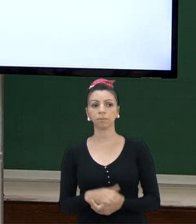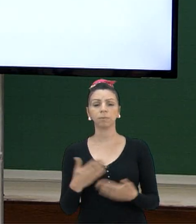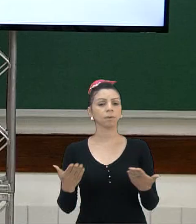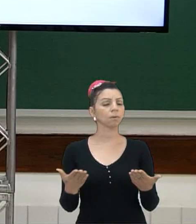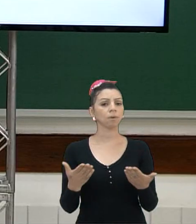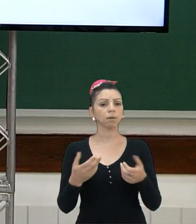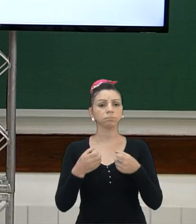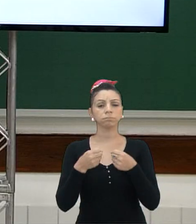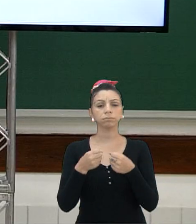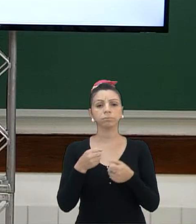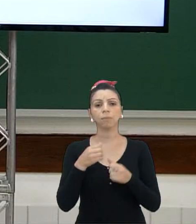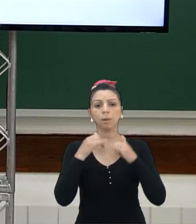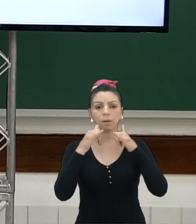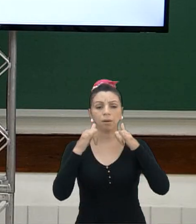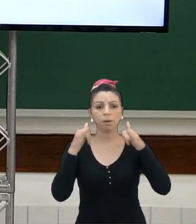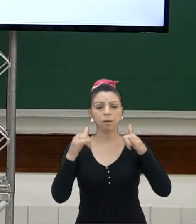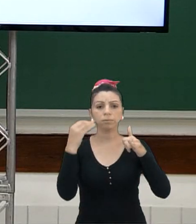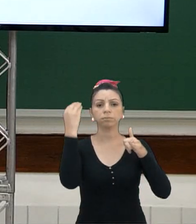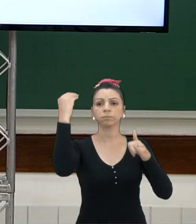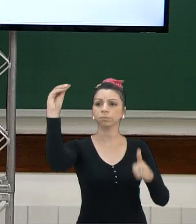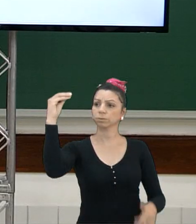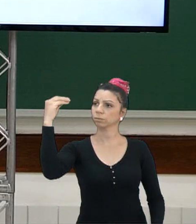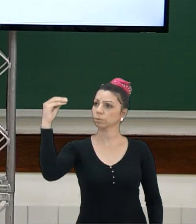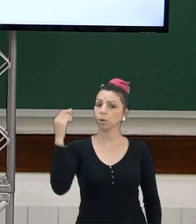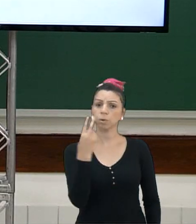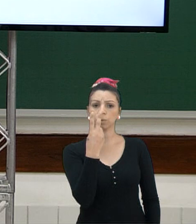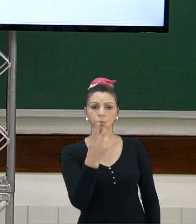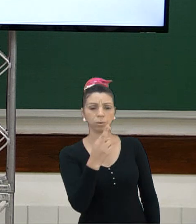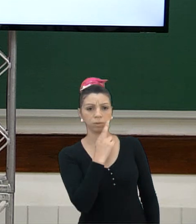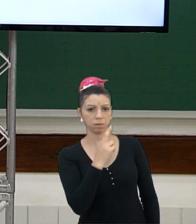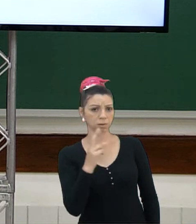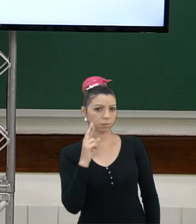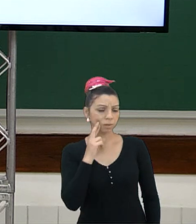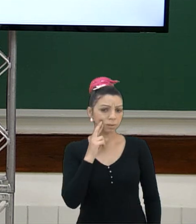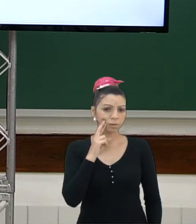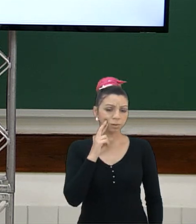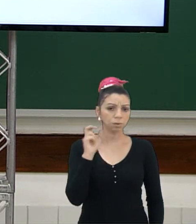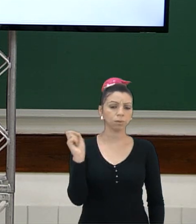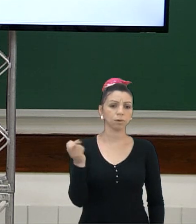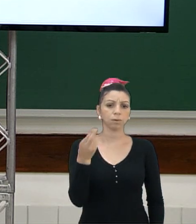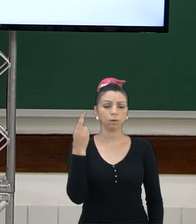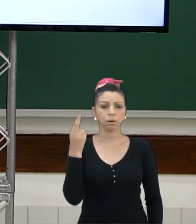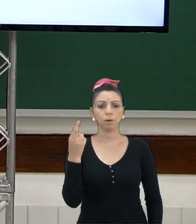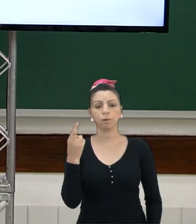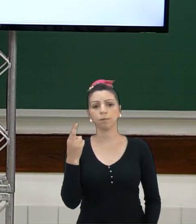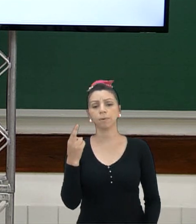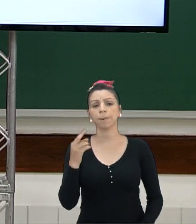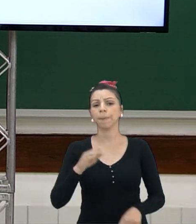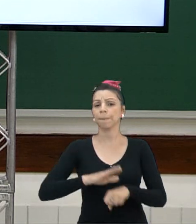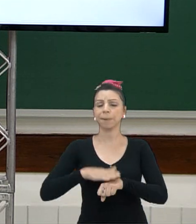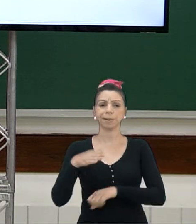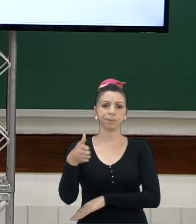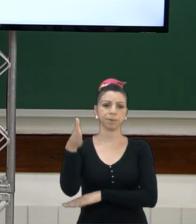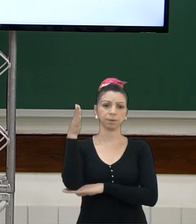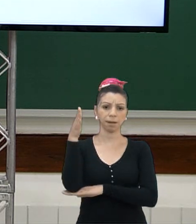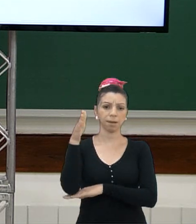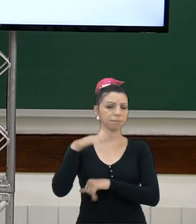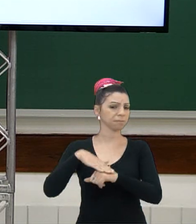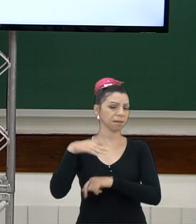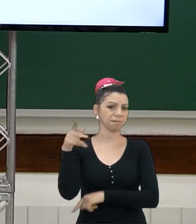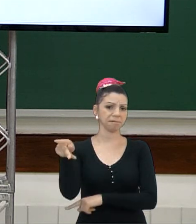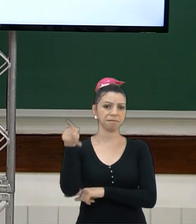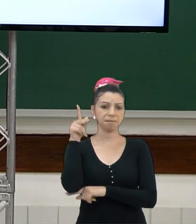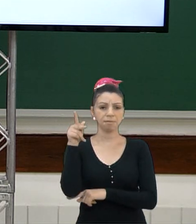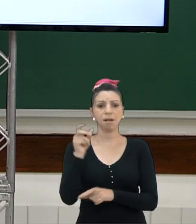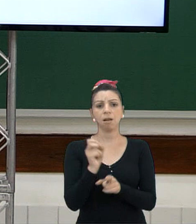Quais itens eu vou colocar? Será que eu vou colocar 2 restaurantes? Será que eu vou colocar mais hotéis, mais pousadas, aluguel